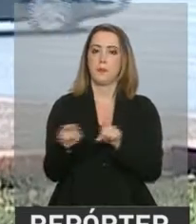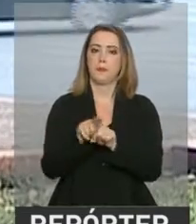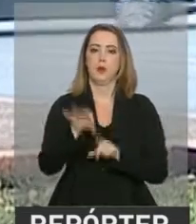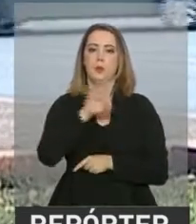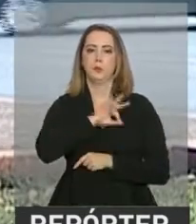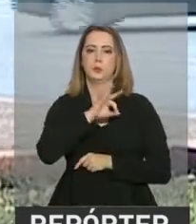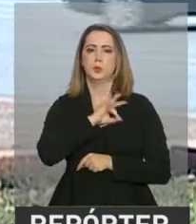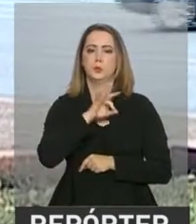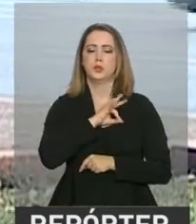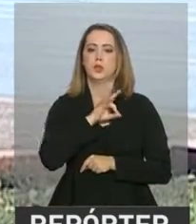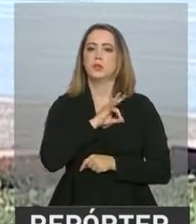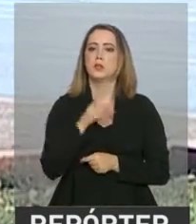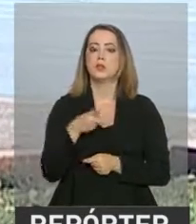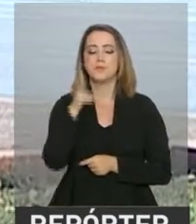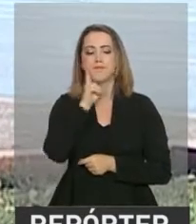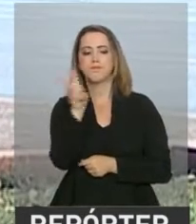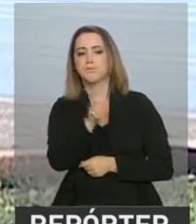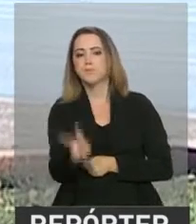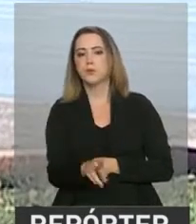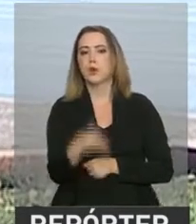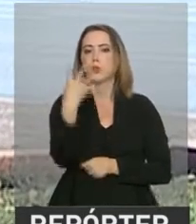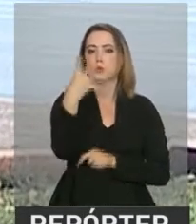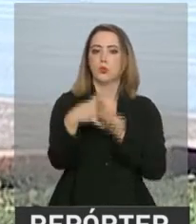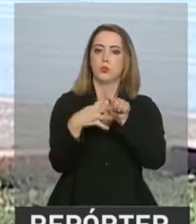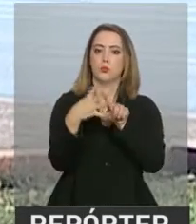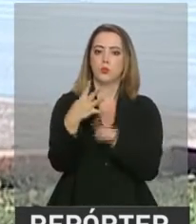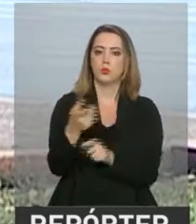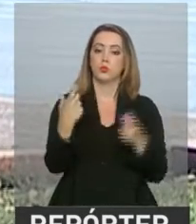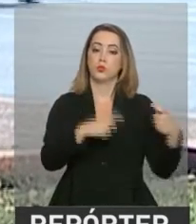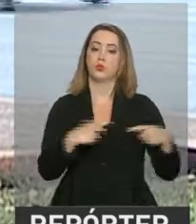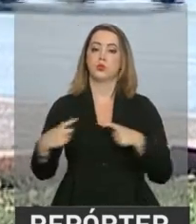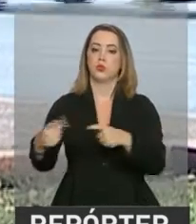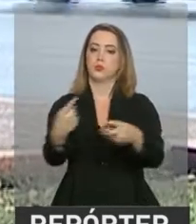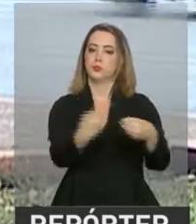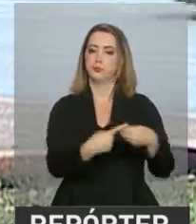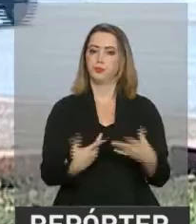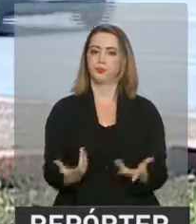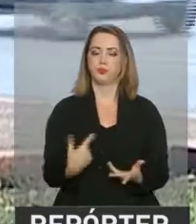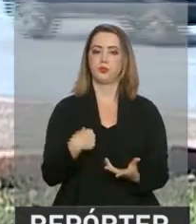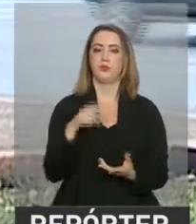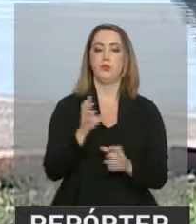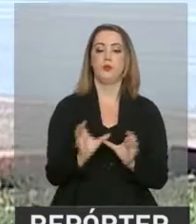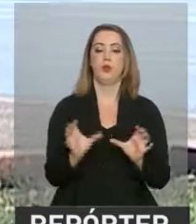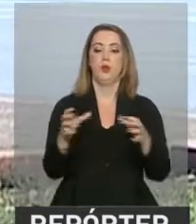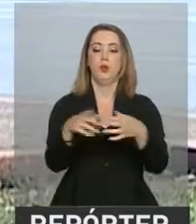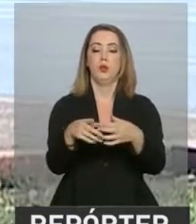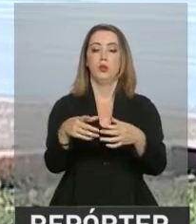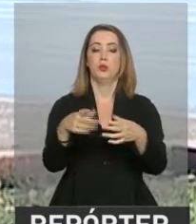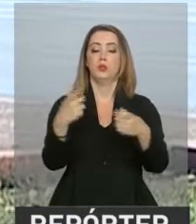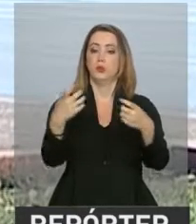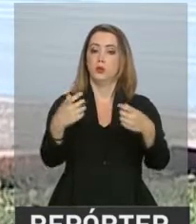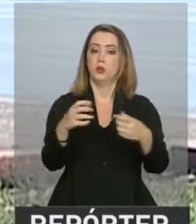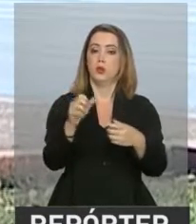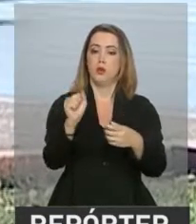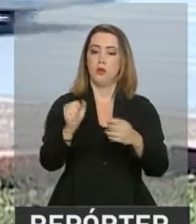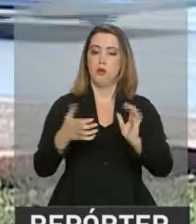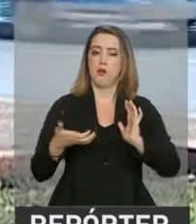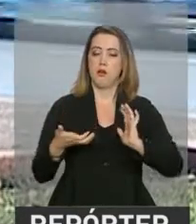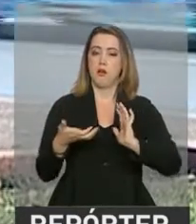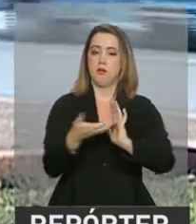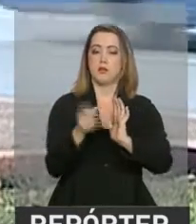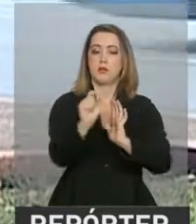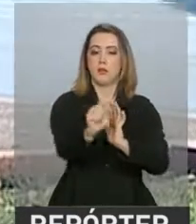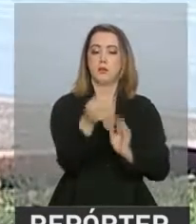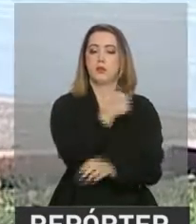ostensiva na segurança de quatro localidades a assembléia legislativa do estado do rio de janeiro o palácio